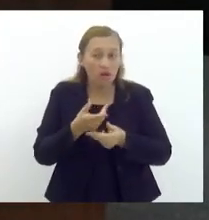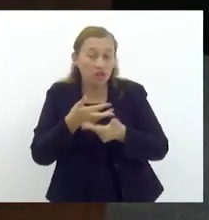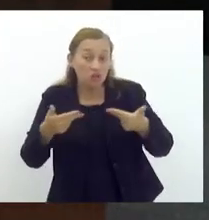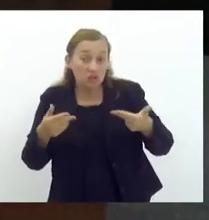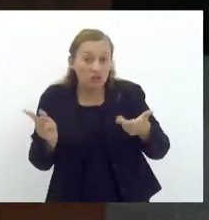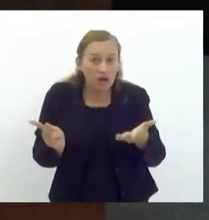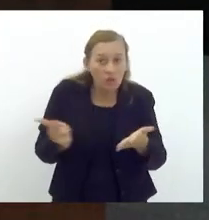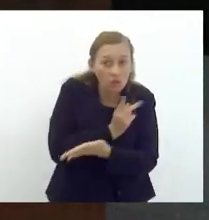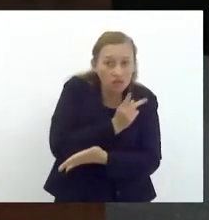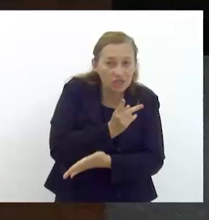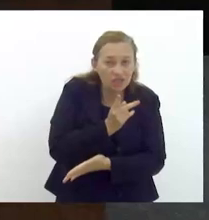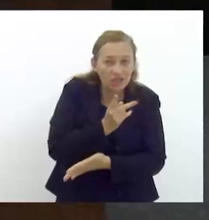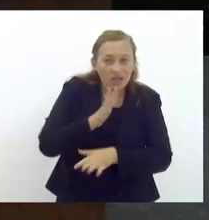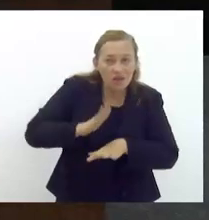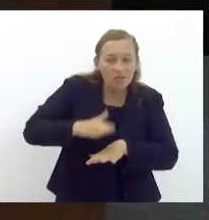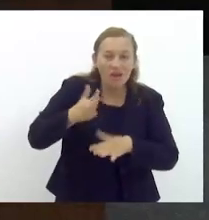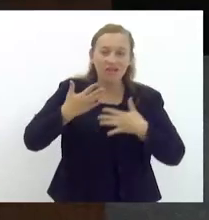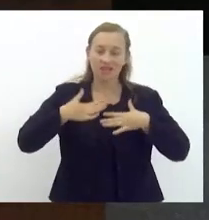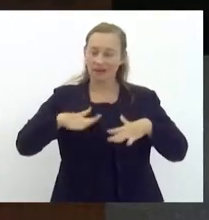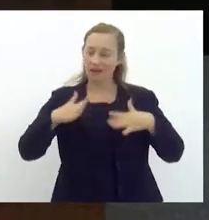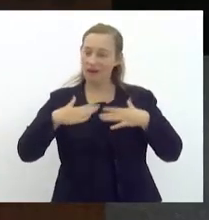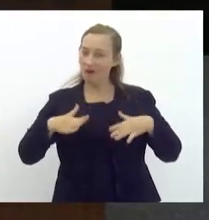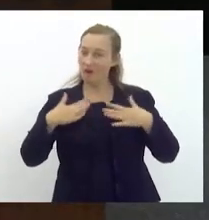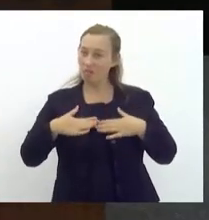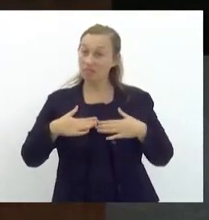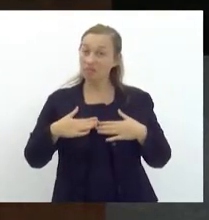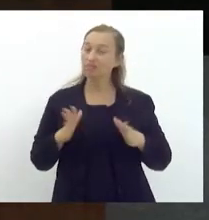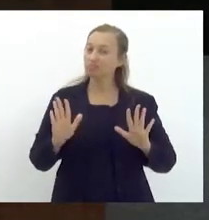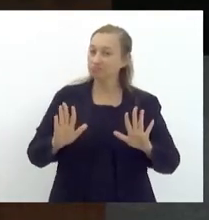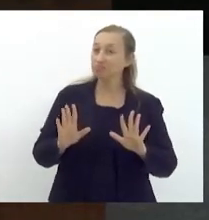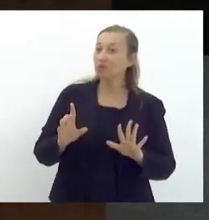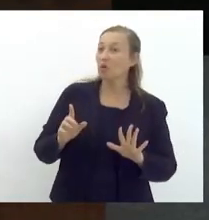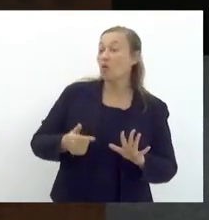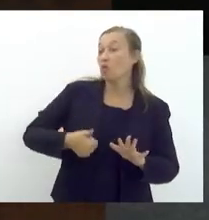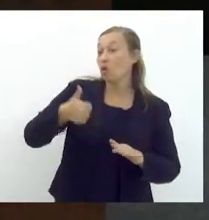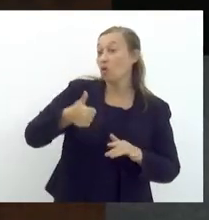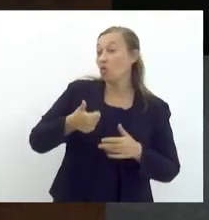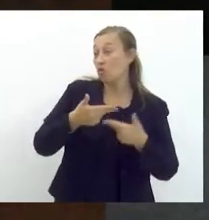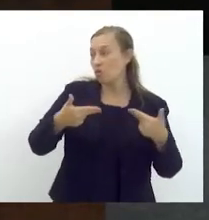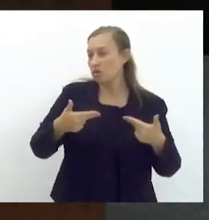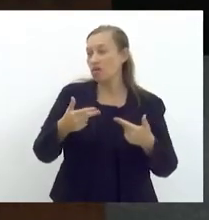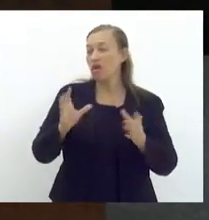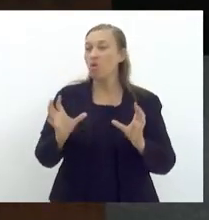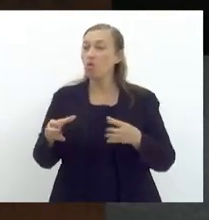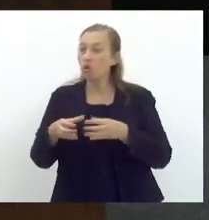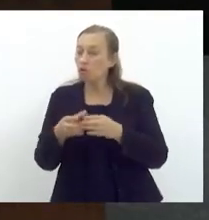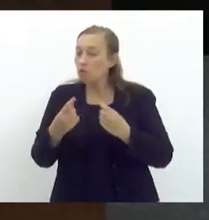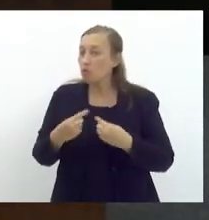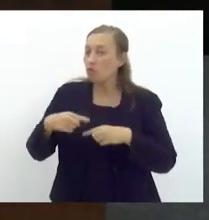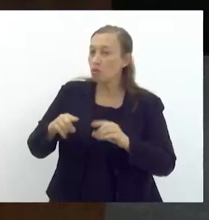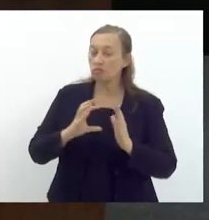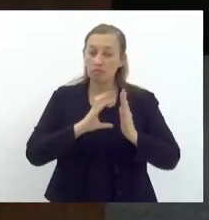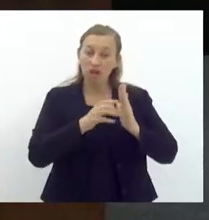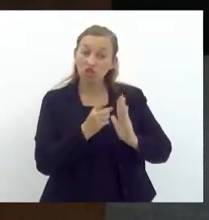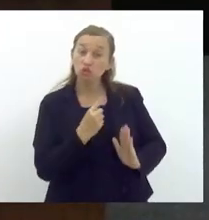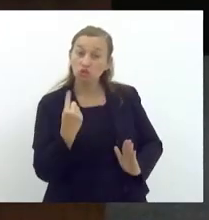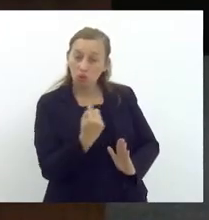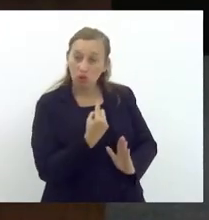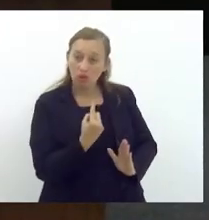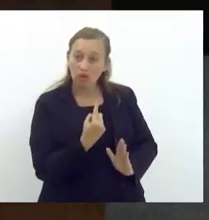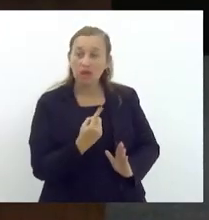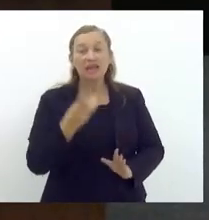com ainda muito mais tranquilidade uma coisa é a oposição nossos partidos